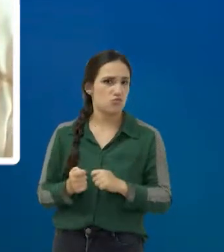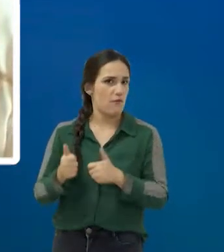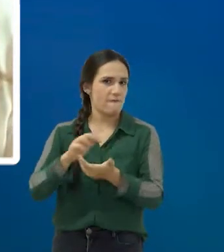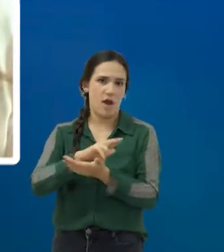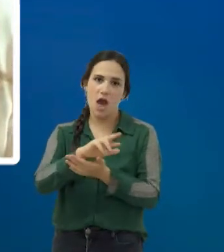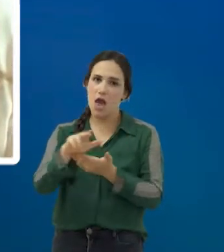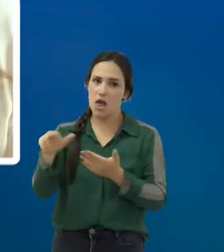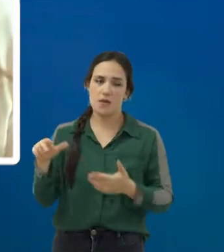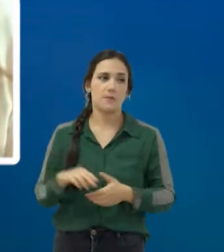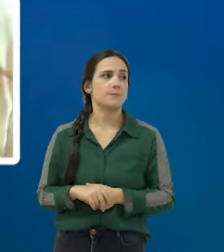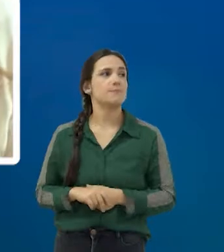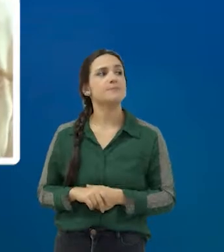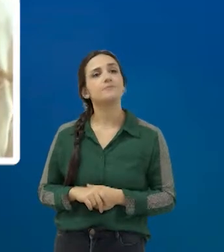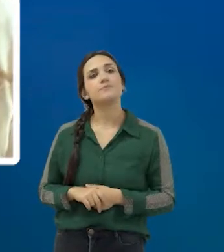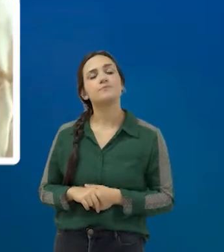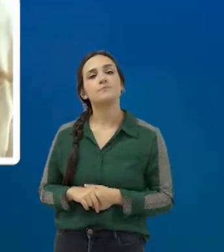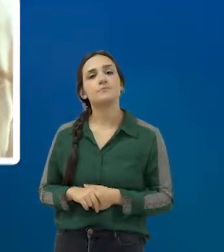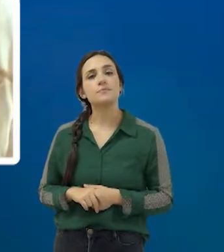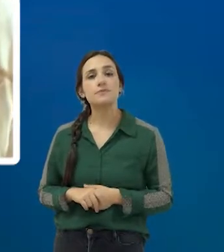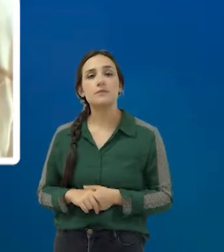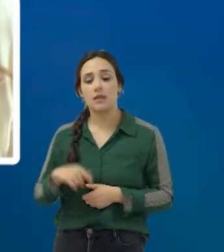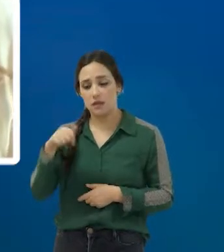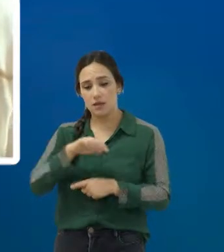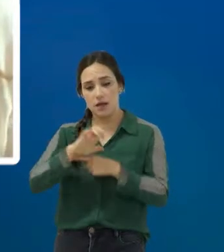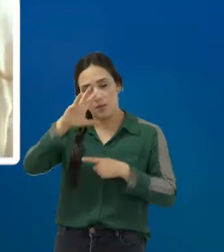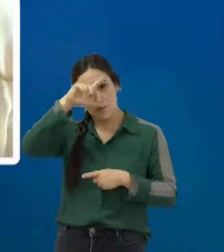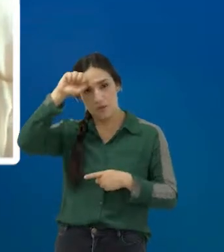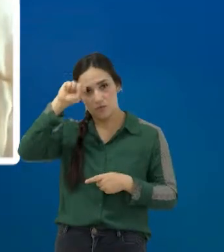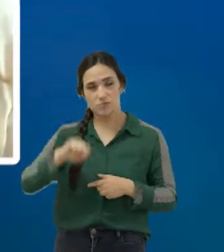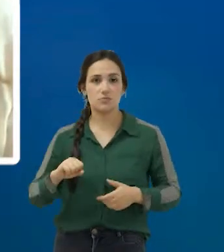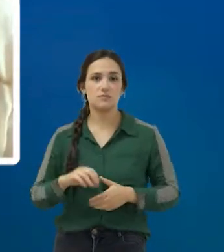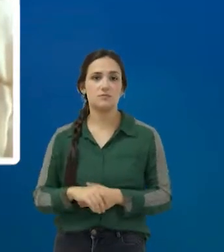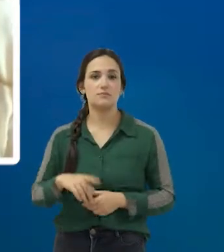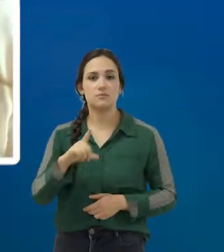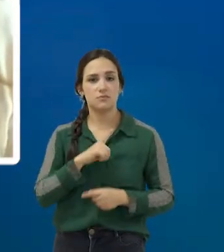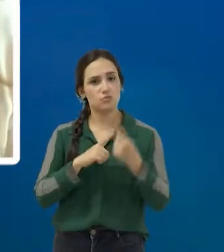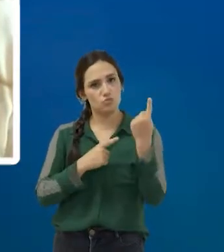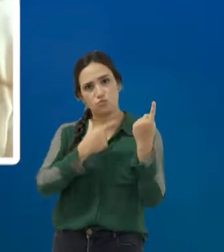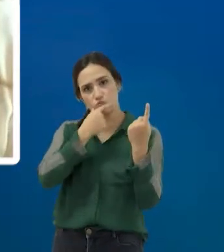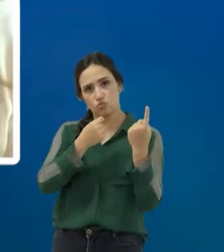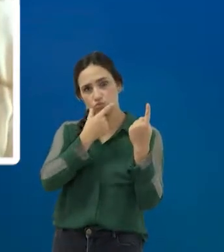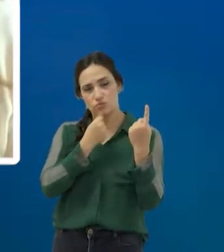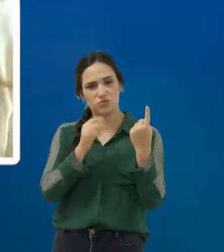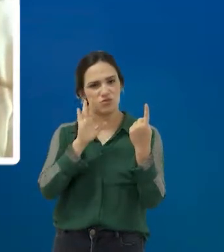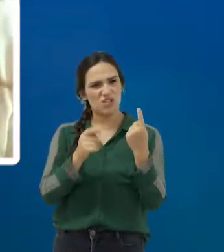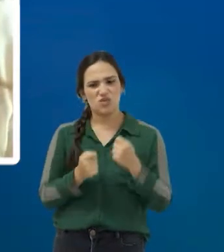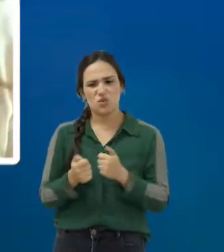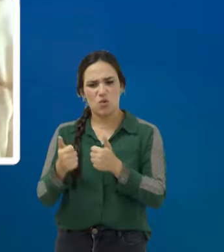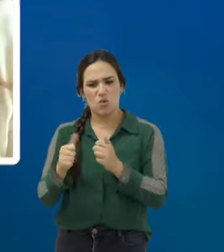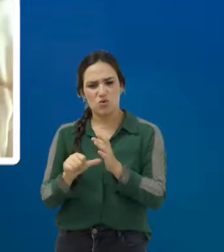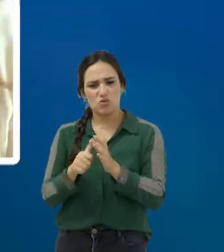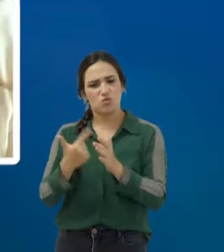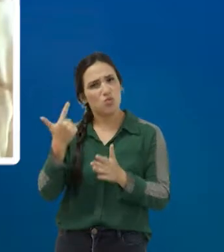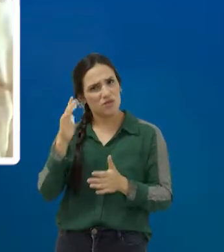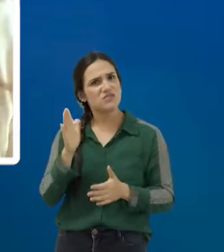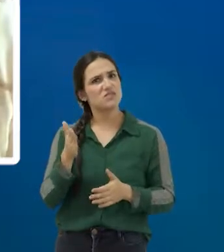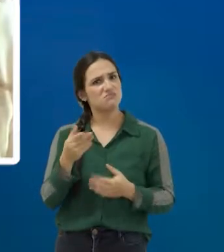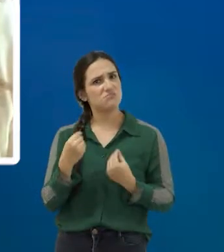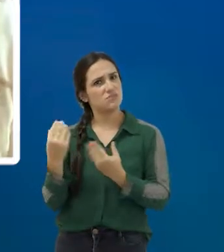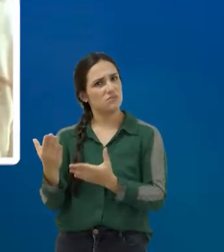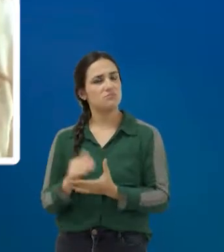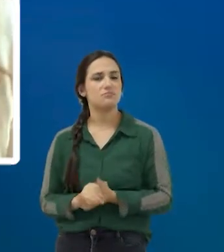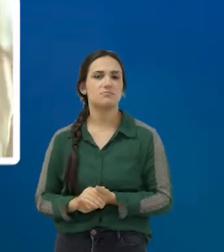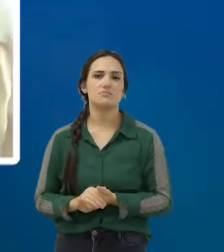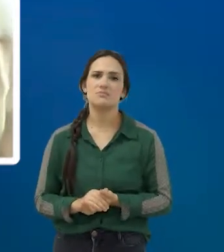várias vezes. Nós temos, inclusive, aqui no Mato Grosso do Sul, um doador nosso que já doou 2